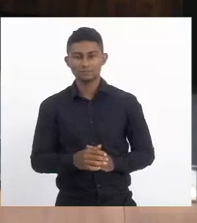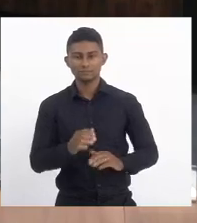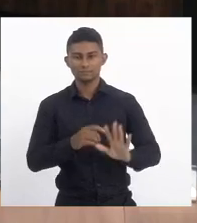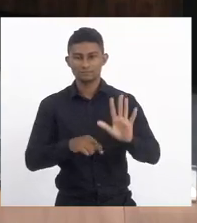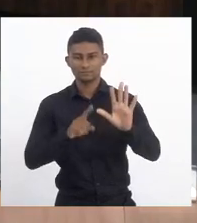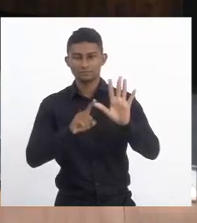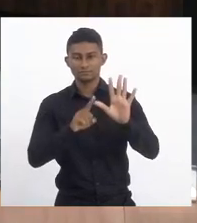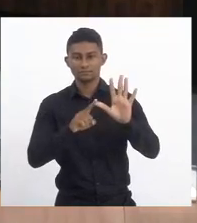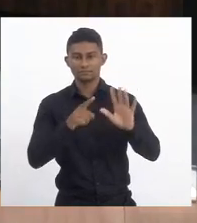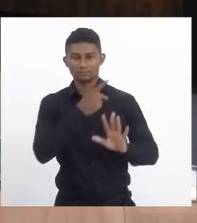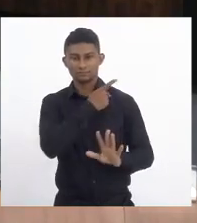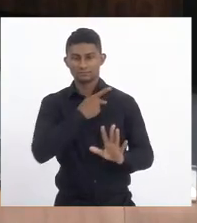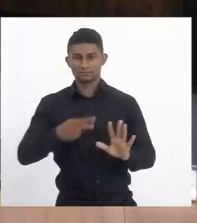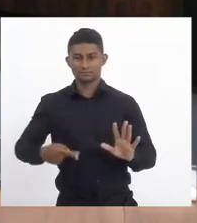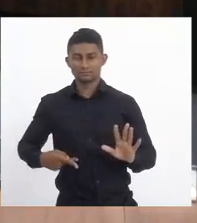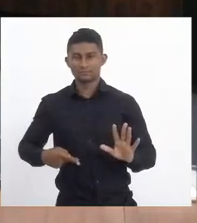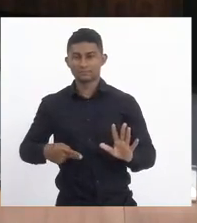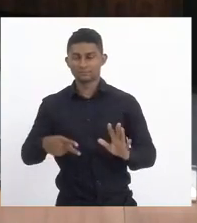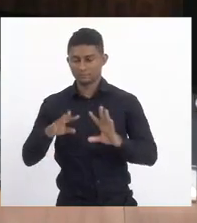Presidente da FUNARGE,